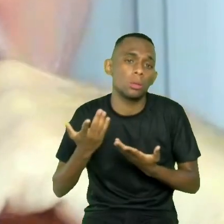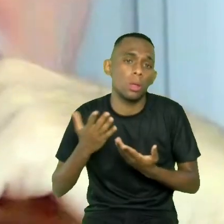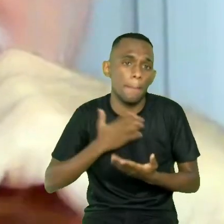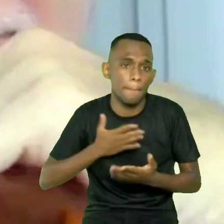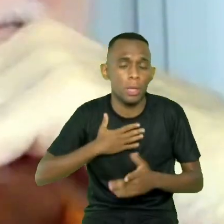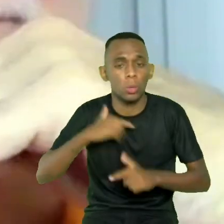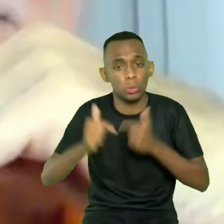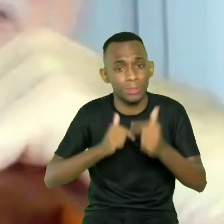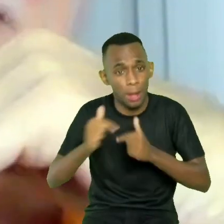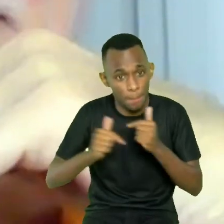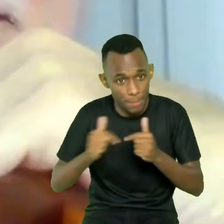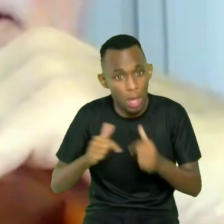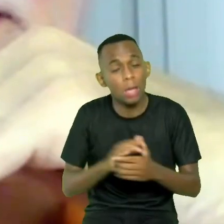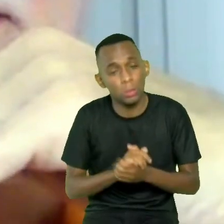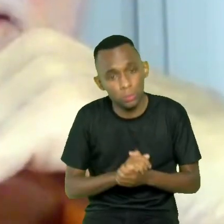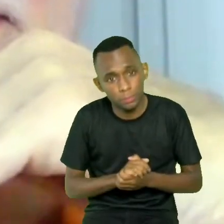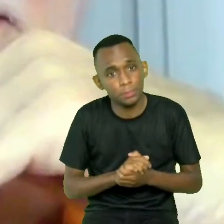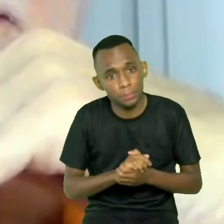até